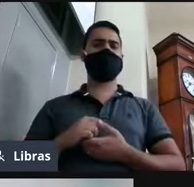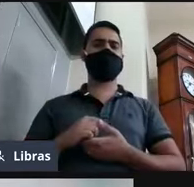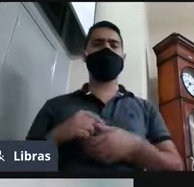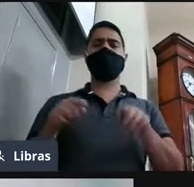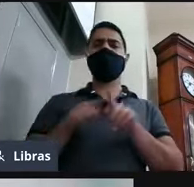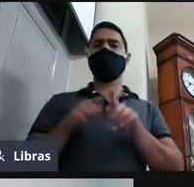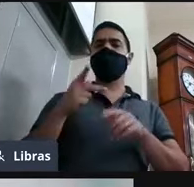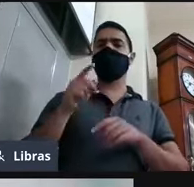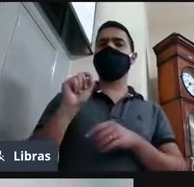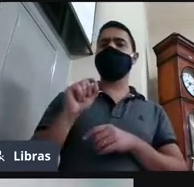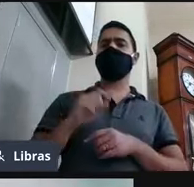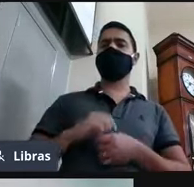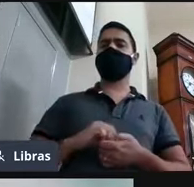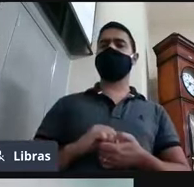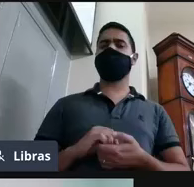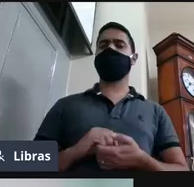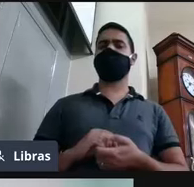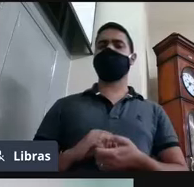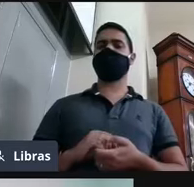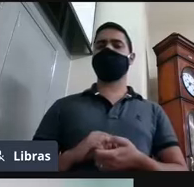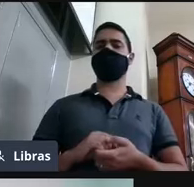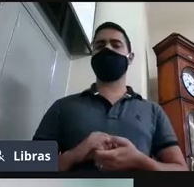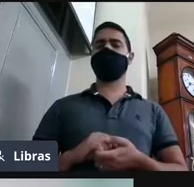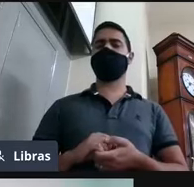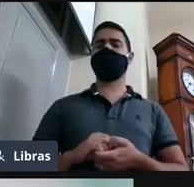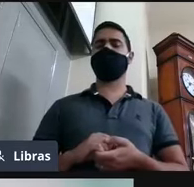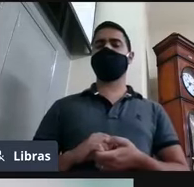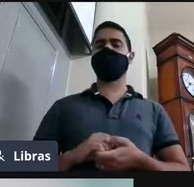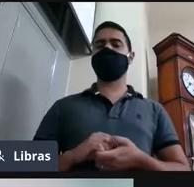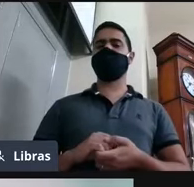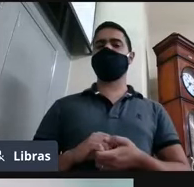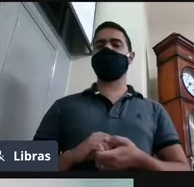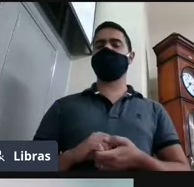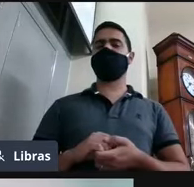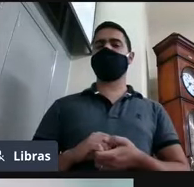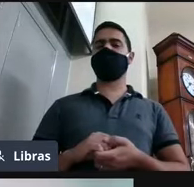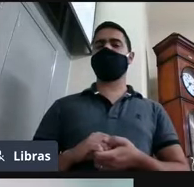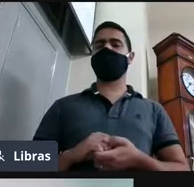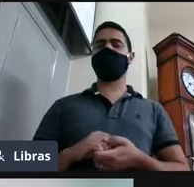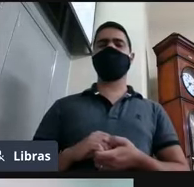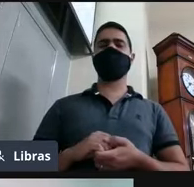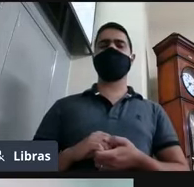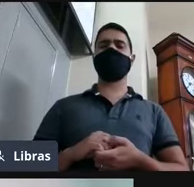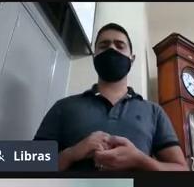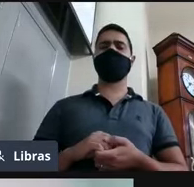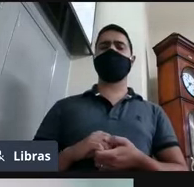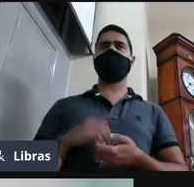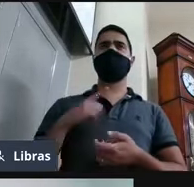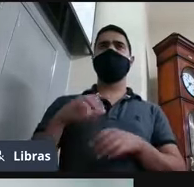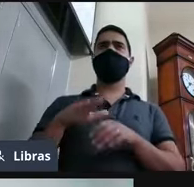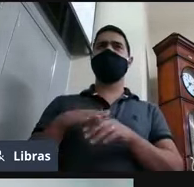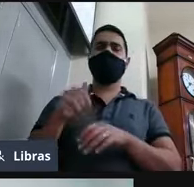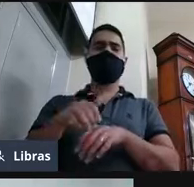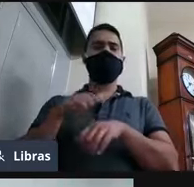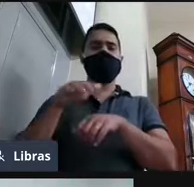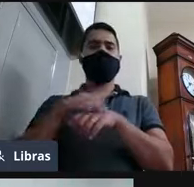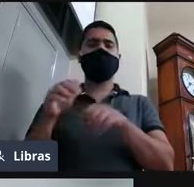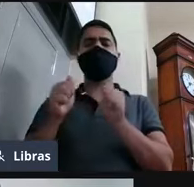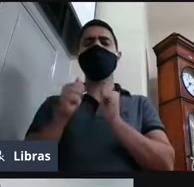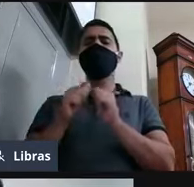recomendado para que a administração tivesse um melhor carinho, uma melhor atenção junto com a